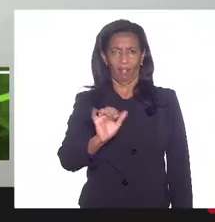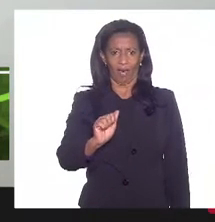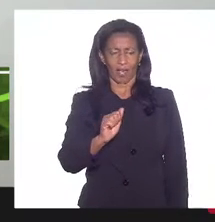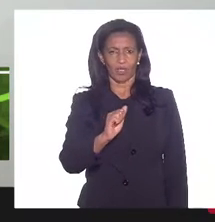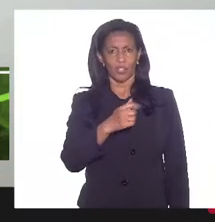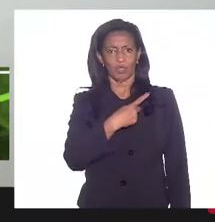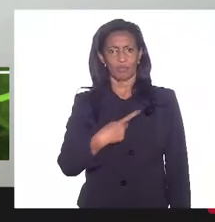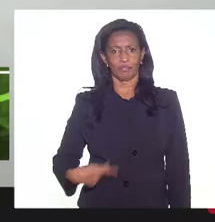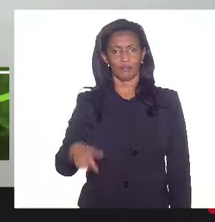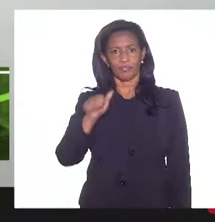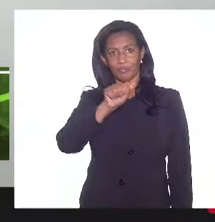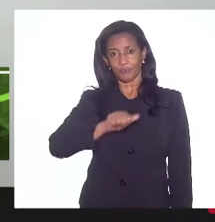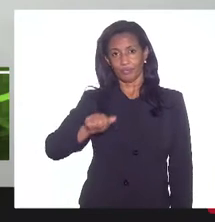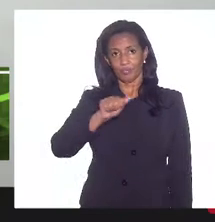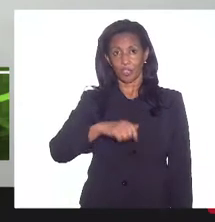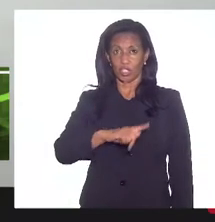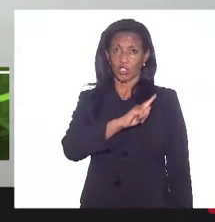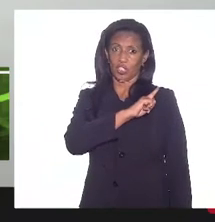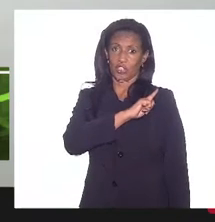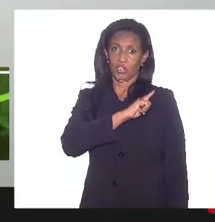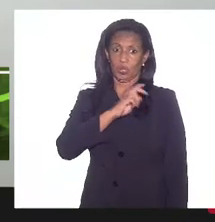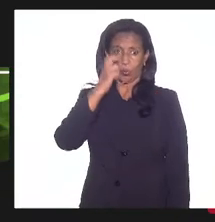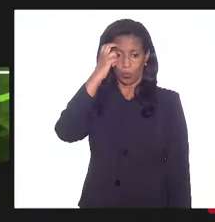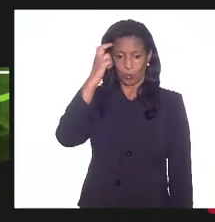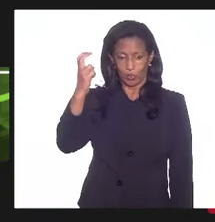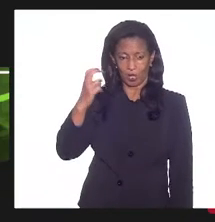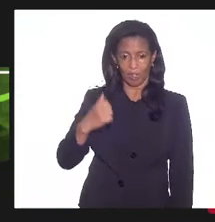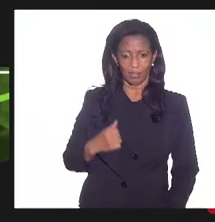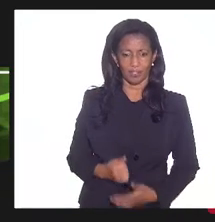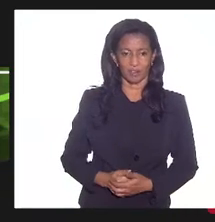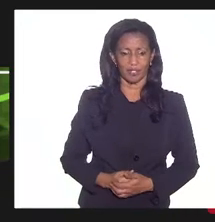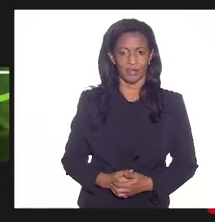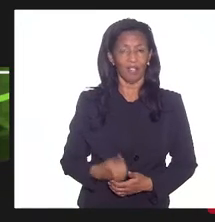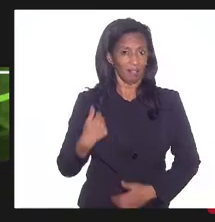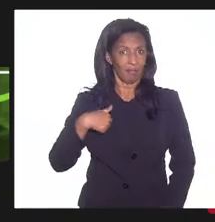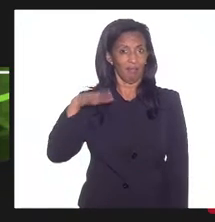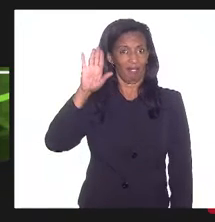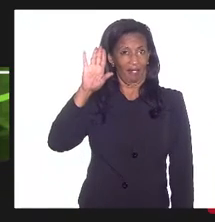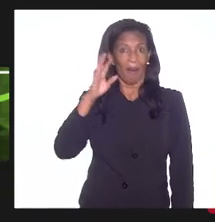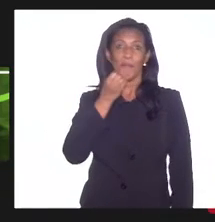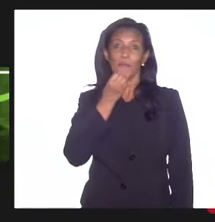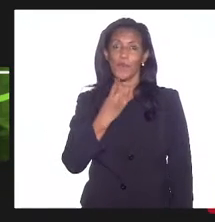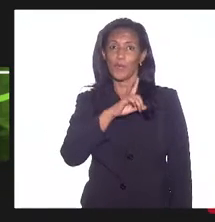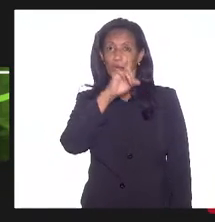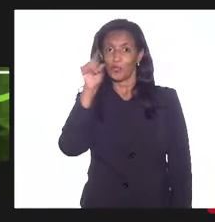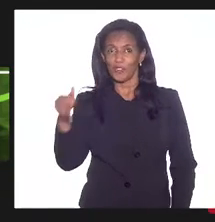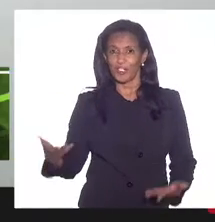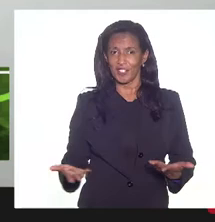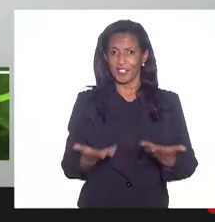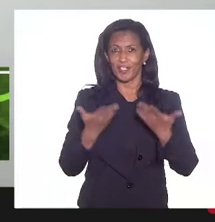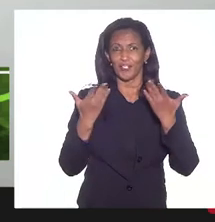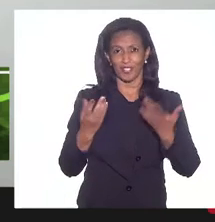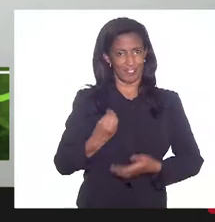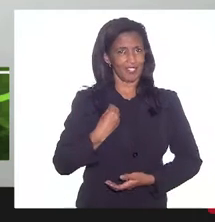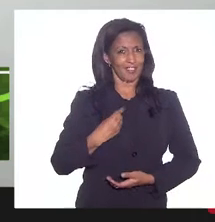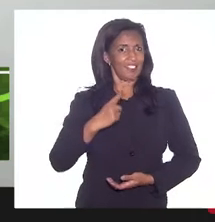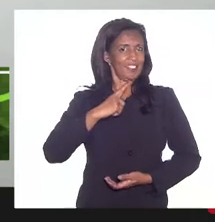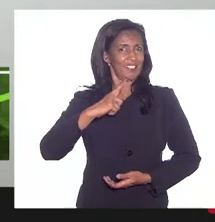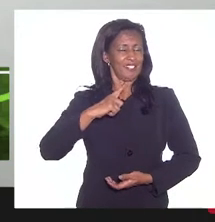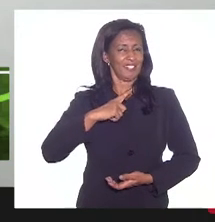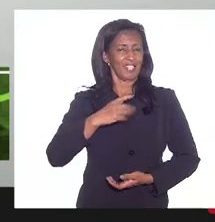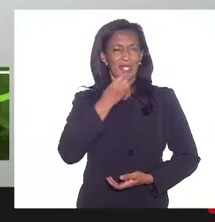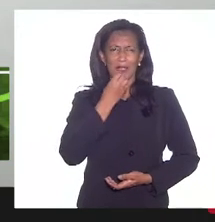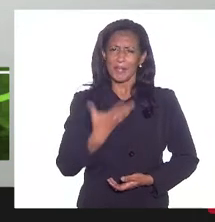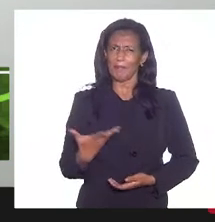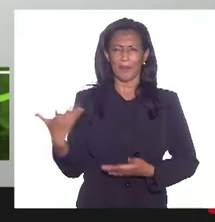que é presidente da Associação Brasileira de Gestão Cultural. Olá, deputado, estou aqui sim. Bom dia, bom dia a todos. Kátia, que bom contar com você na